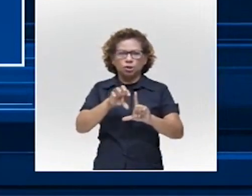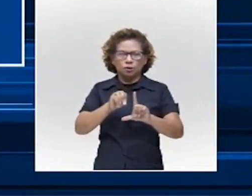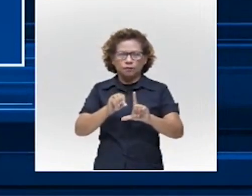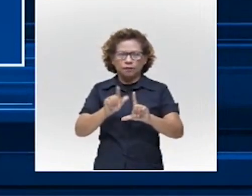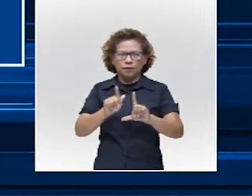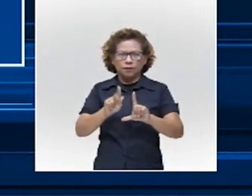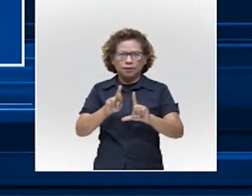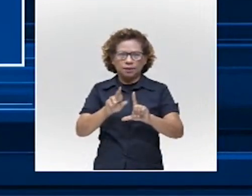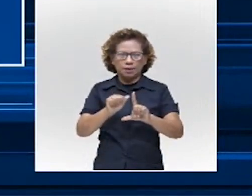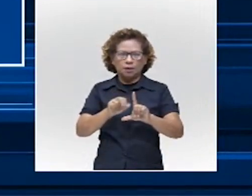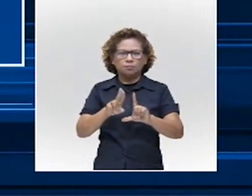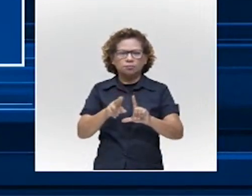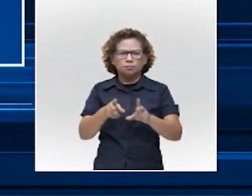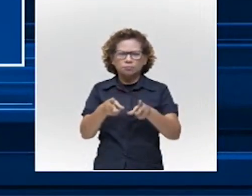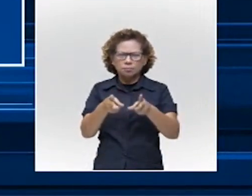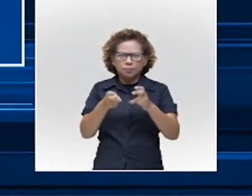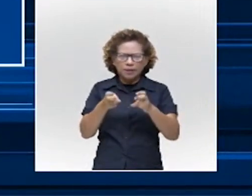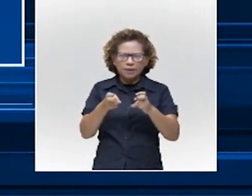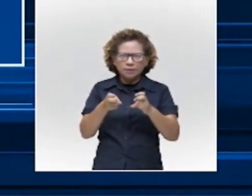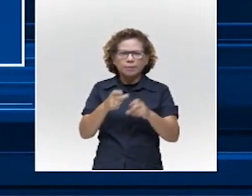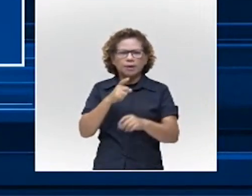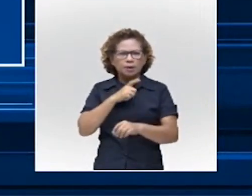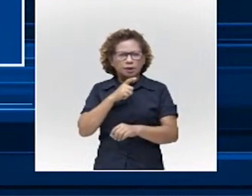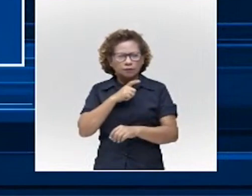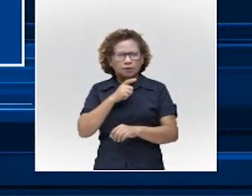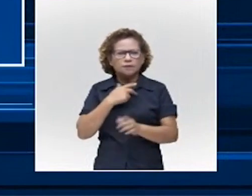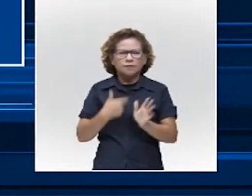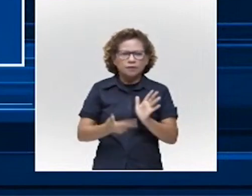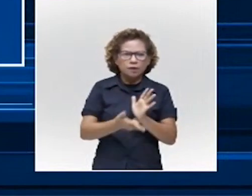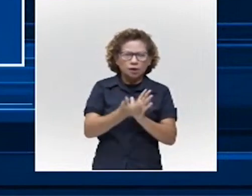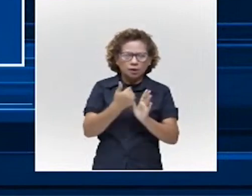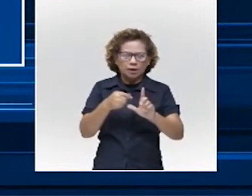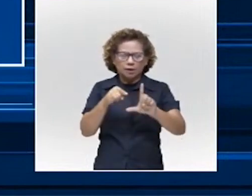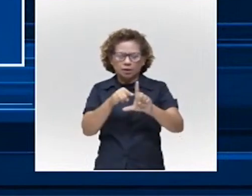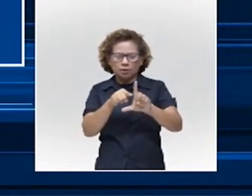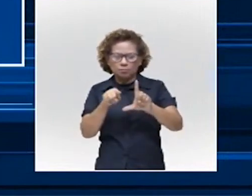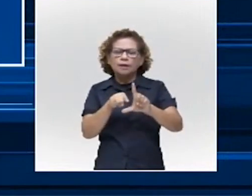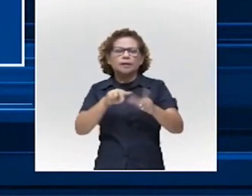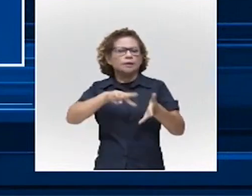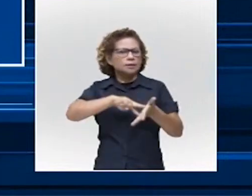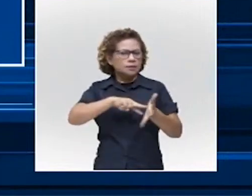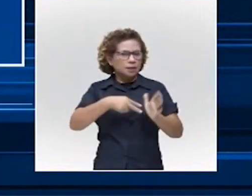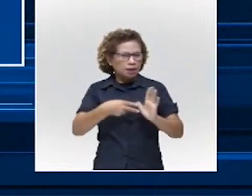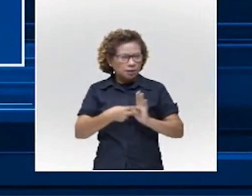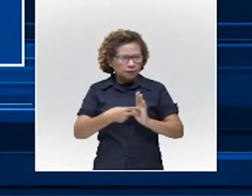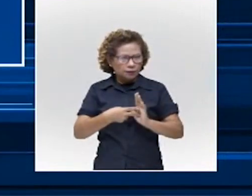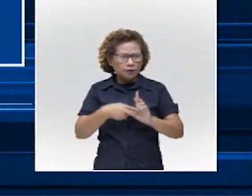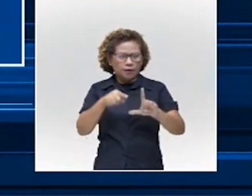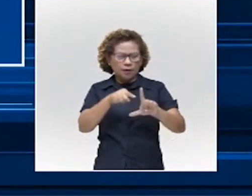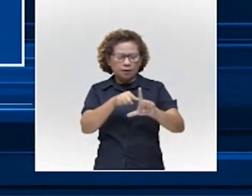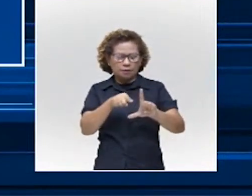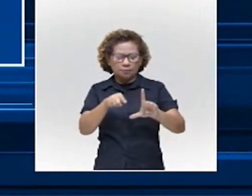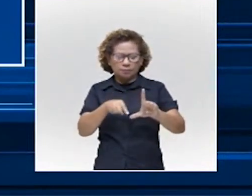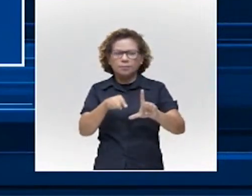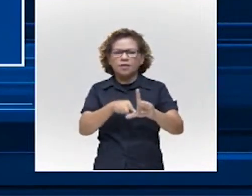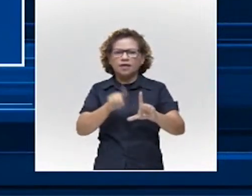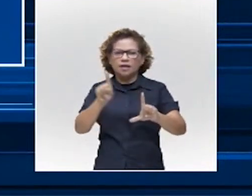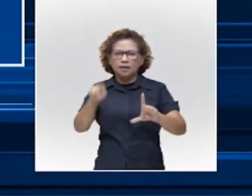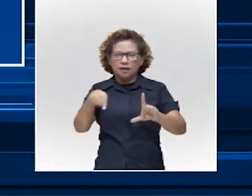esta simbologia, onde nós temos esse quadradozinho com um ponto dentro, este ângulo, ele